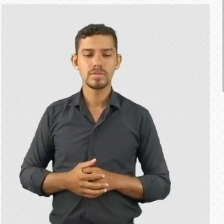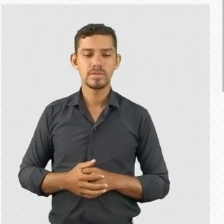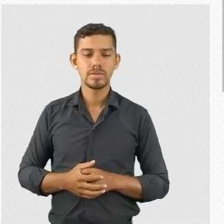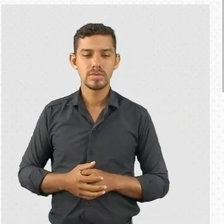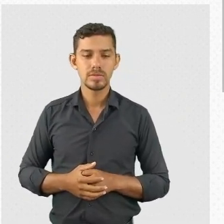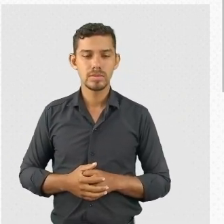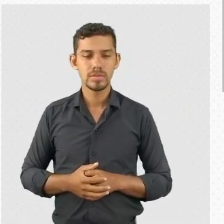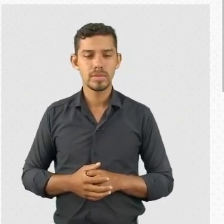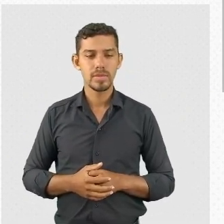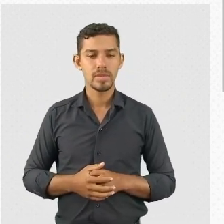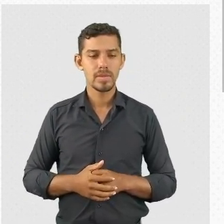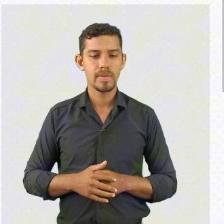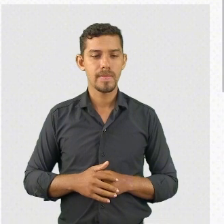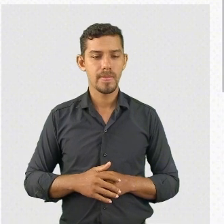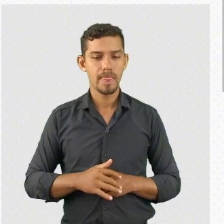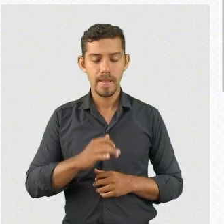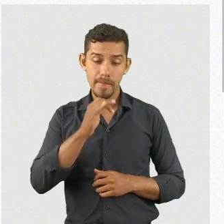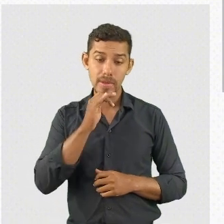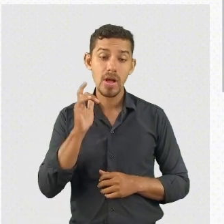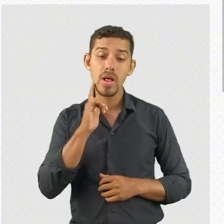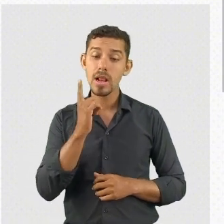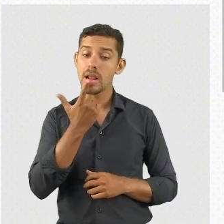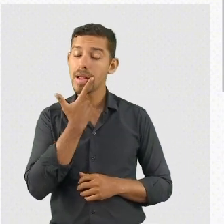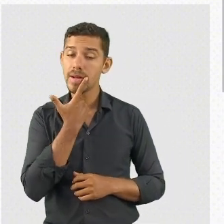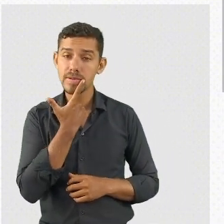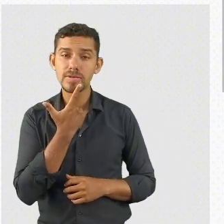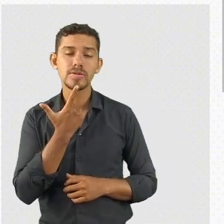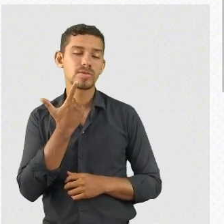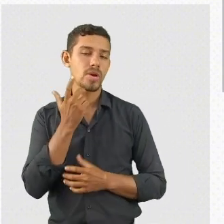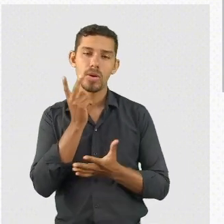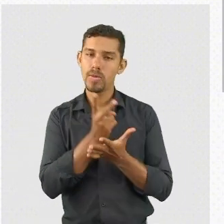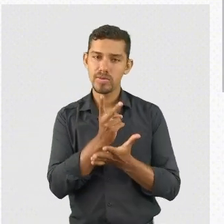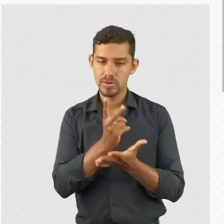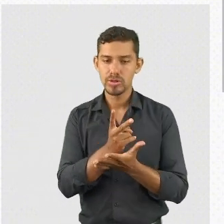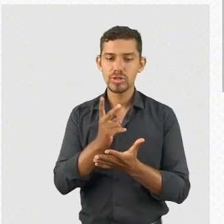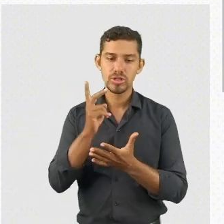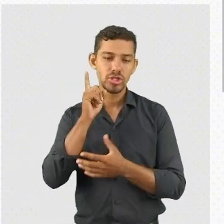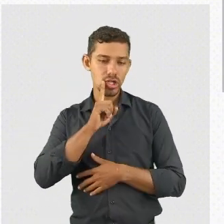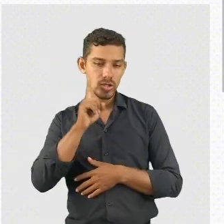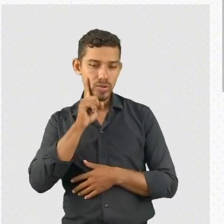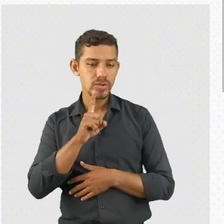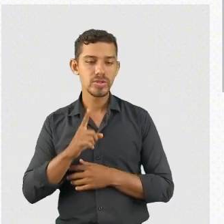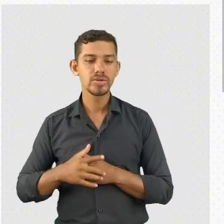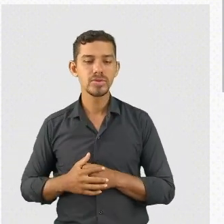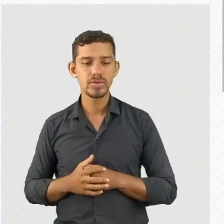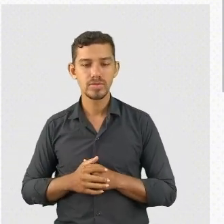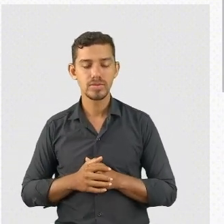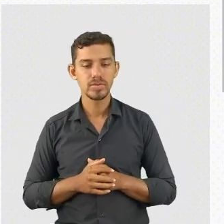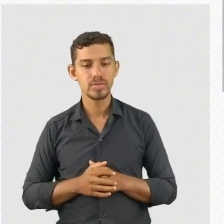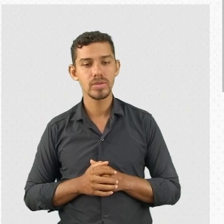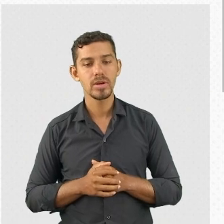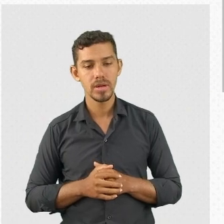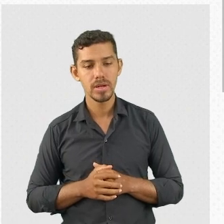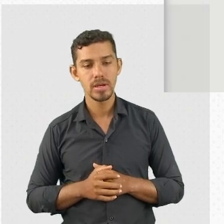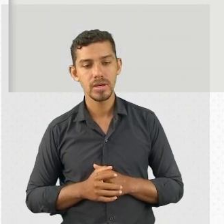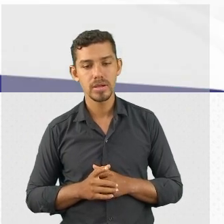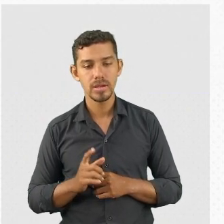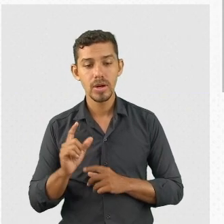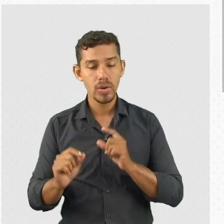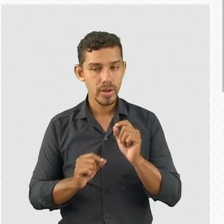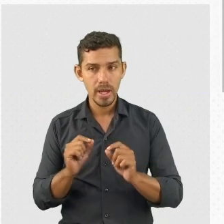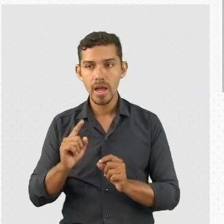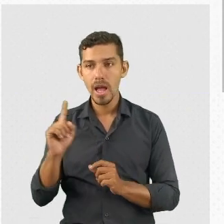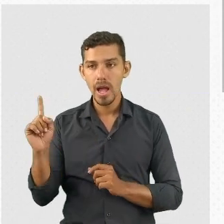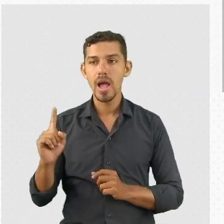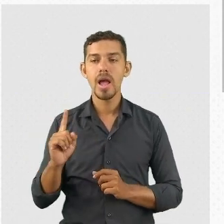é um lanche muito comum nos Estados Unidos. Esse lanche é o quê? É